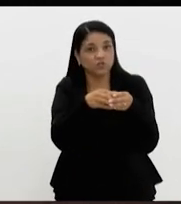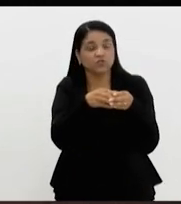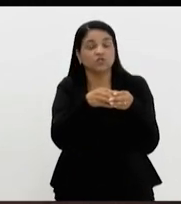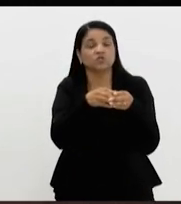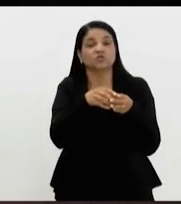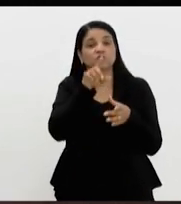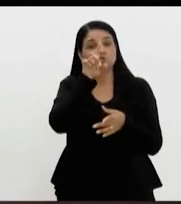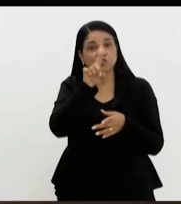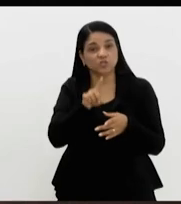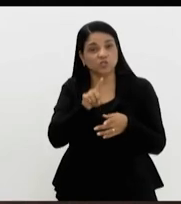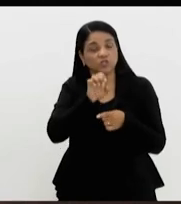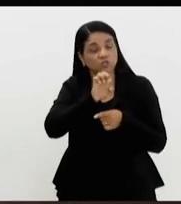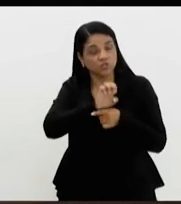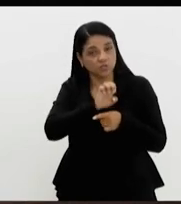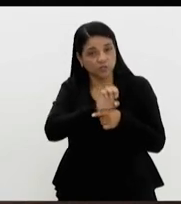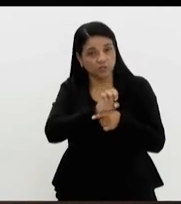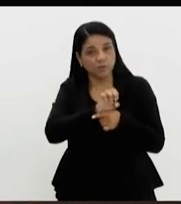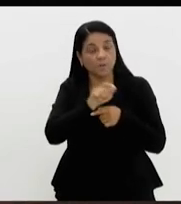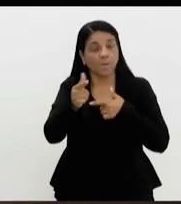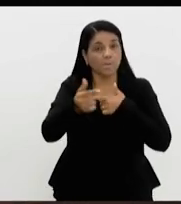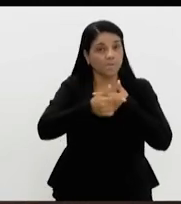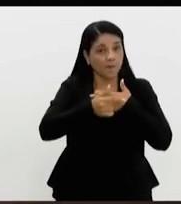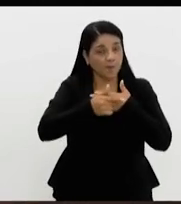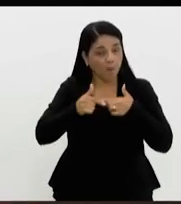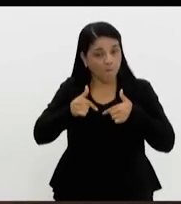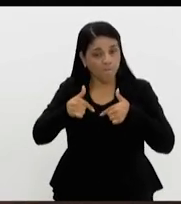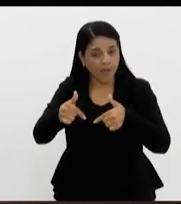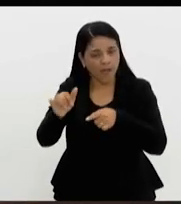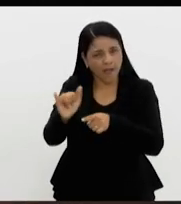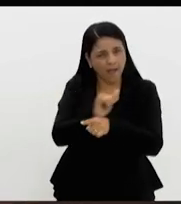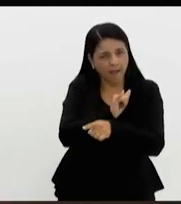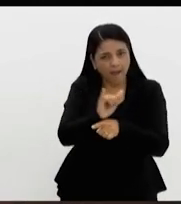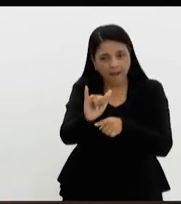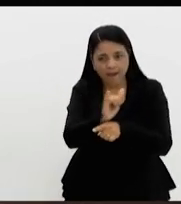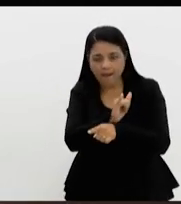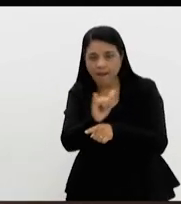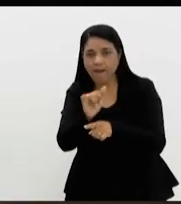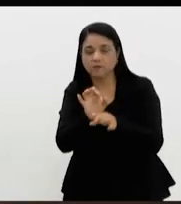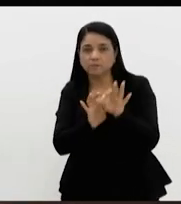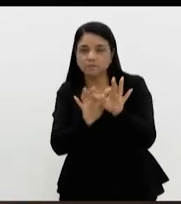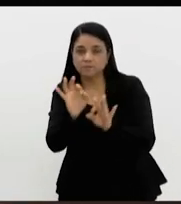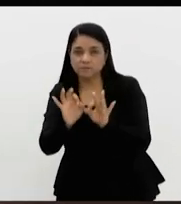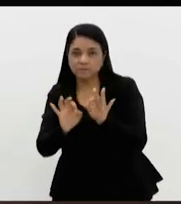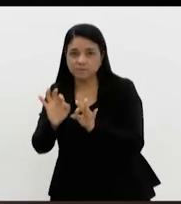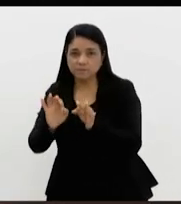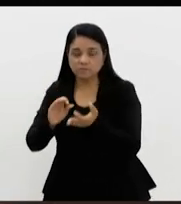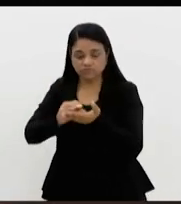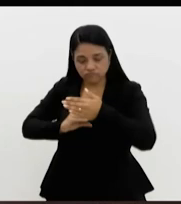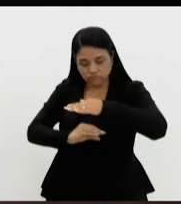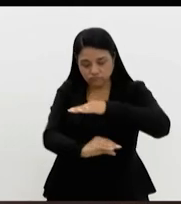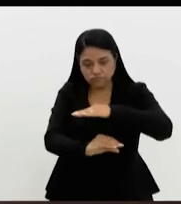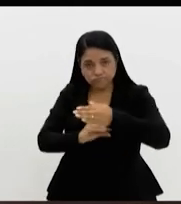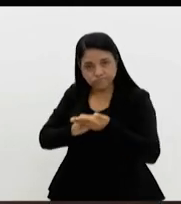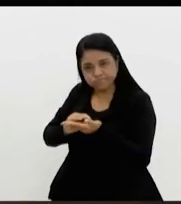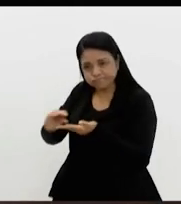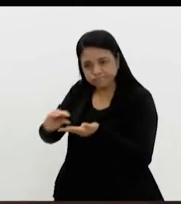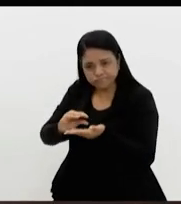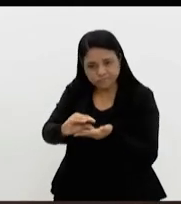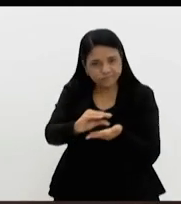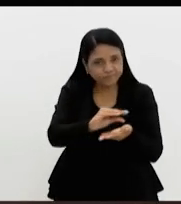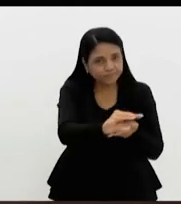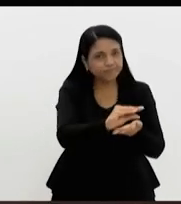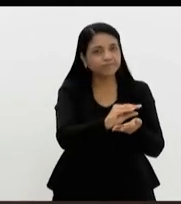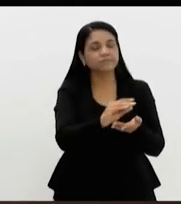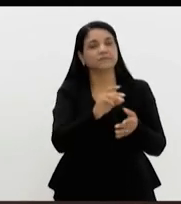do Estado que cumpre um papel estratégico no planejamento e na aplicação desses recursos. E o que